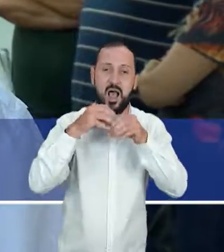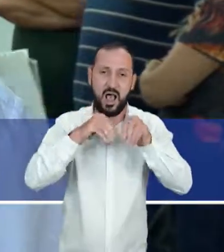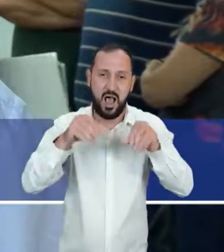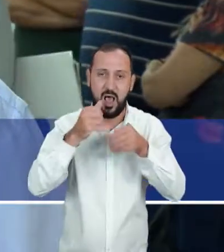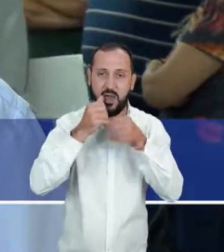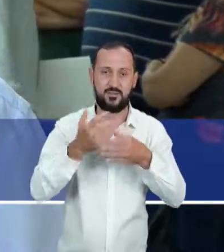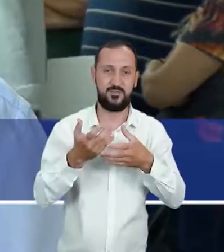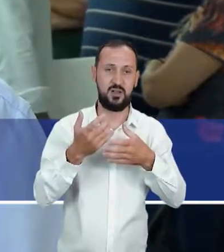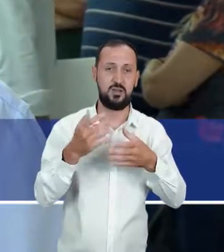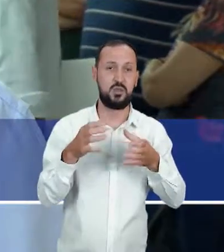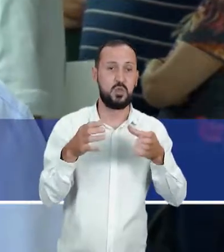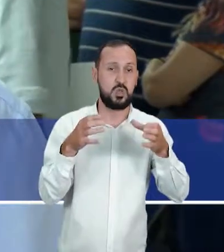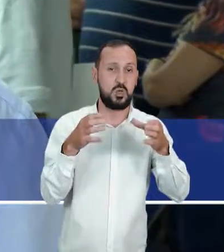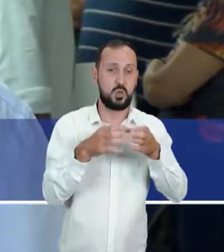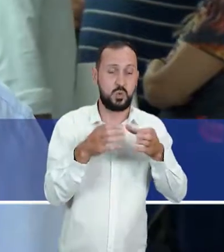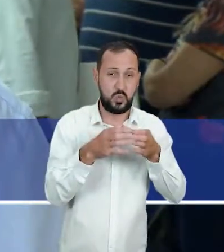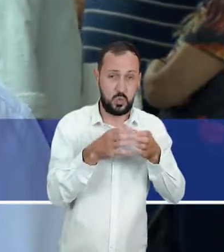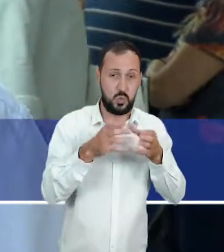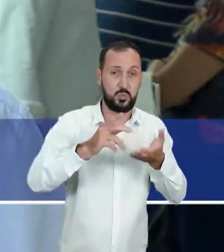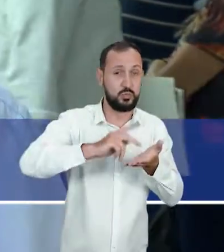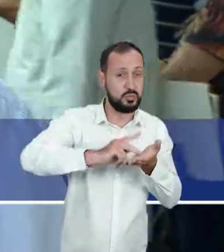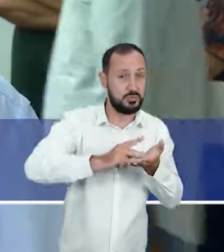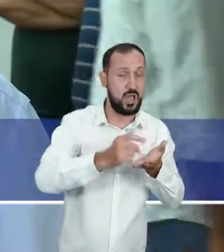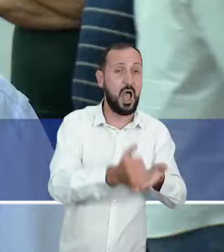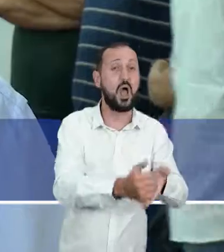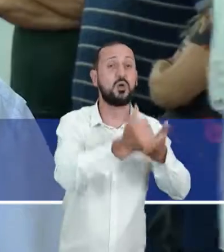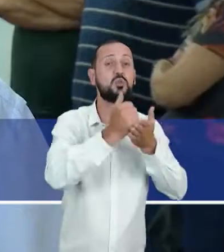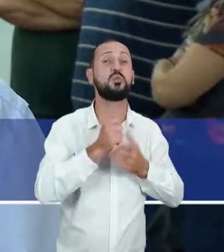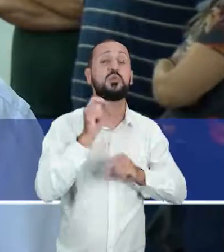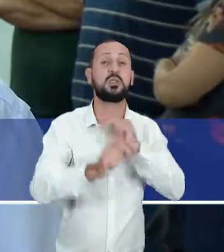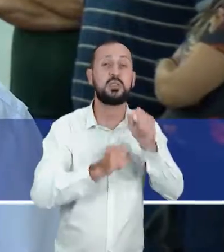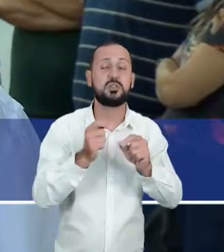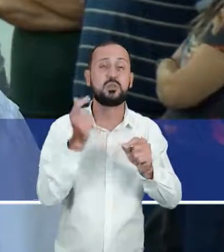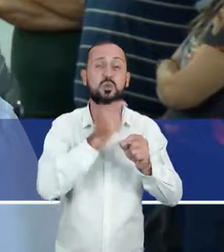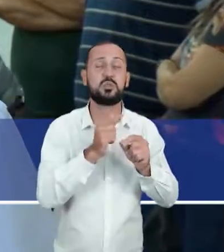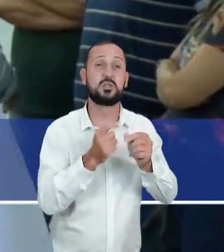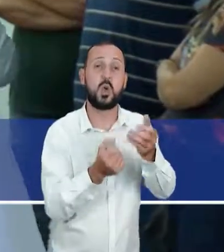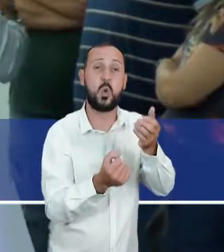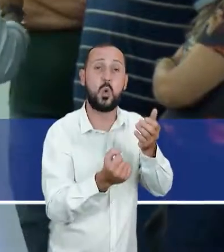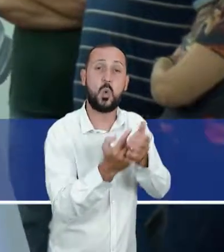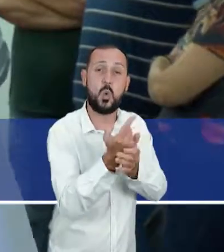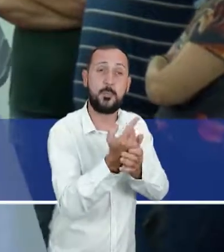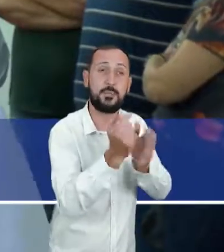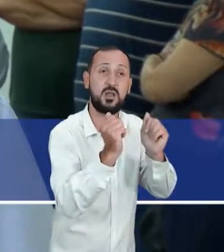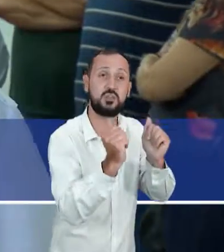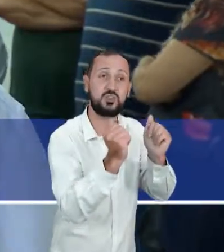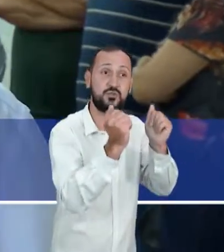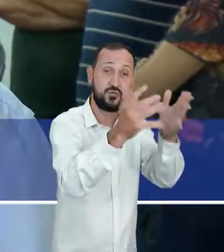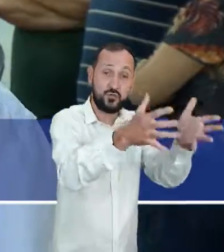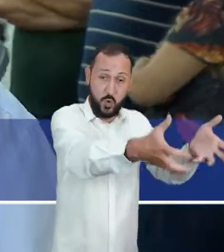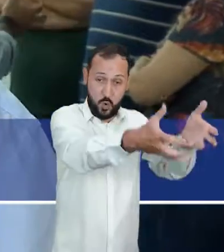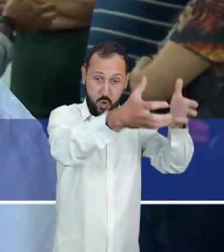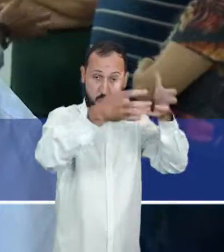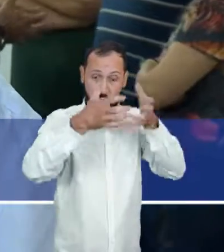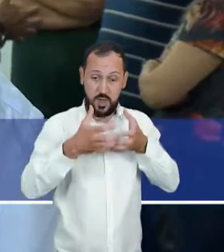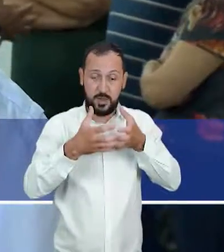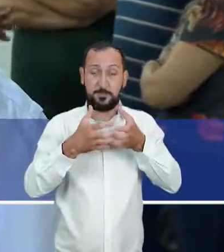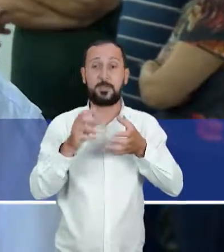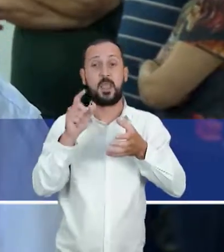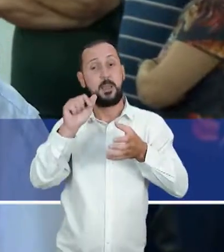estado. E o FADEF vem contribuindo com nós no sentido de que a gente pode importar matéria-prima para